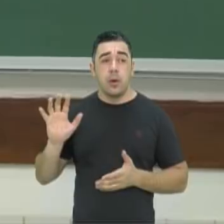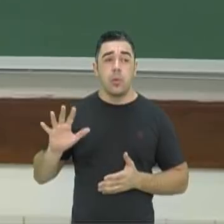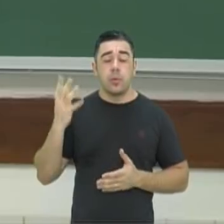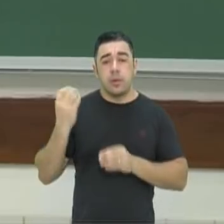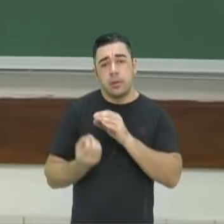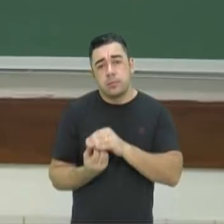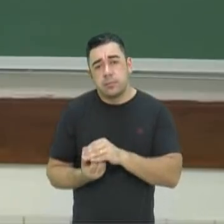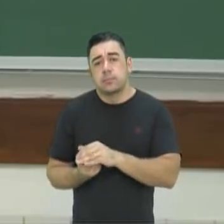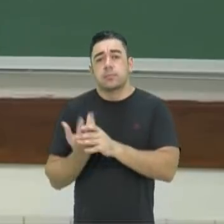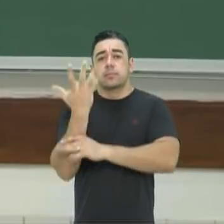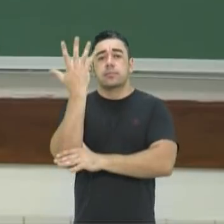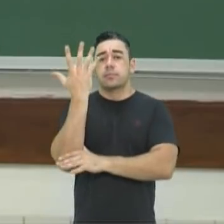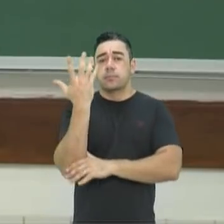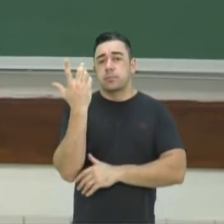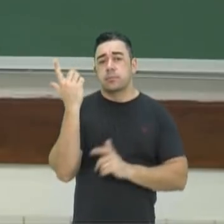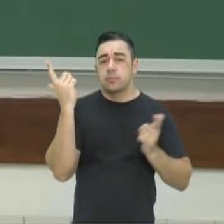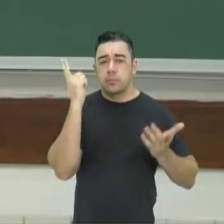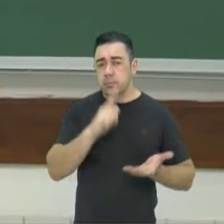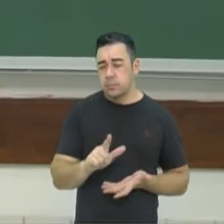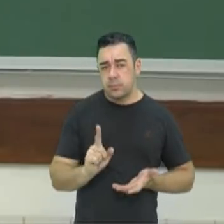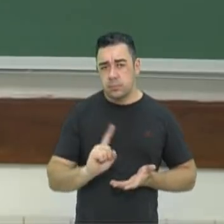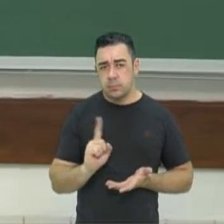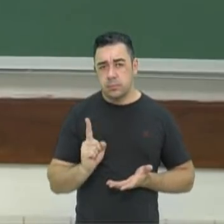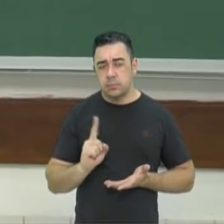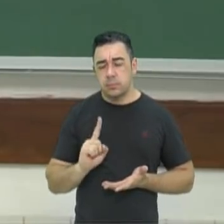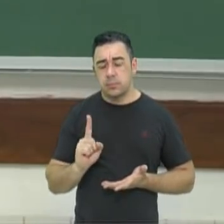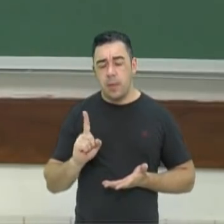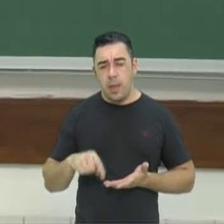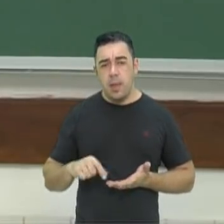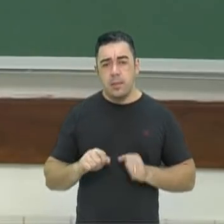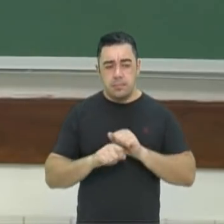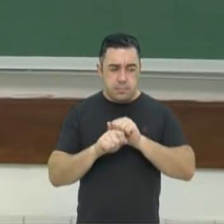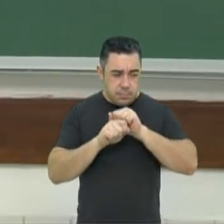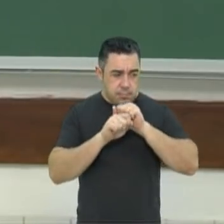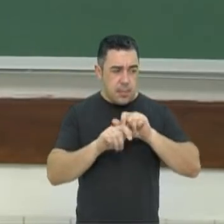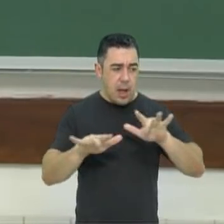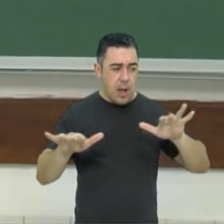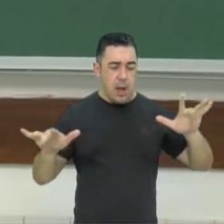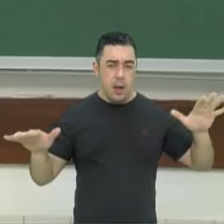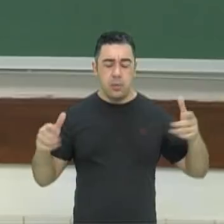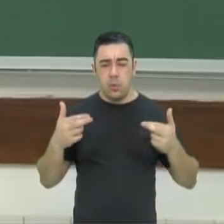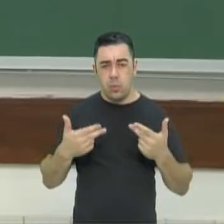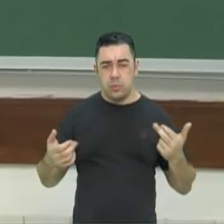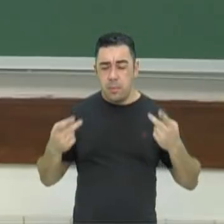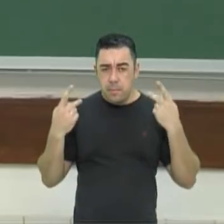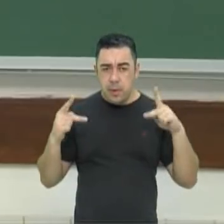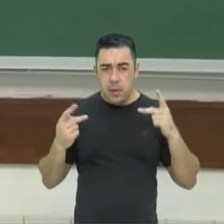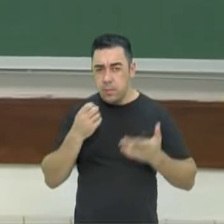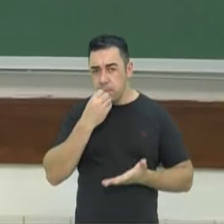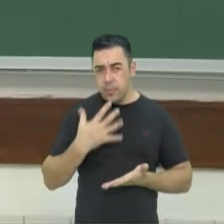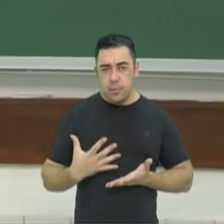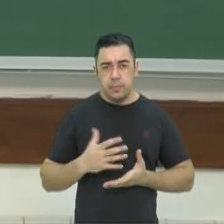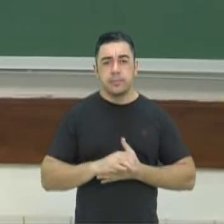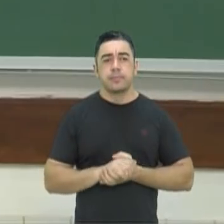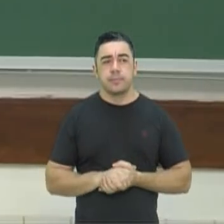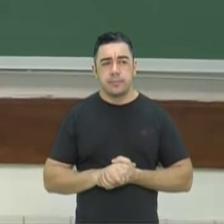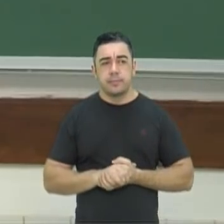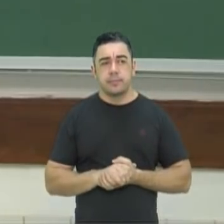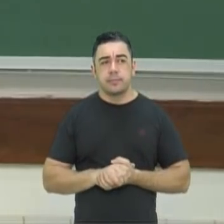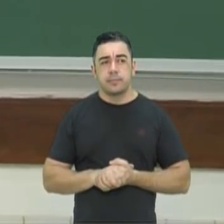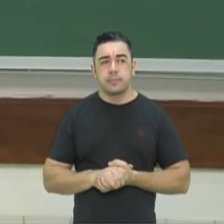a semeadura, não acontece ali, né? O espalhamento ali dessa mensagem transmitida,